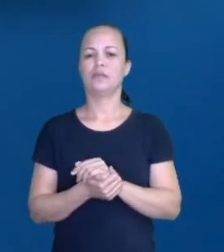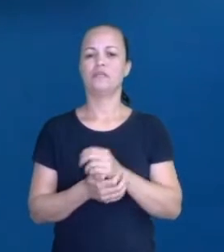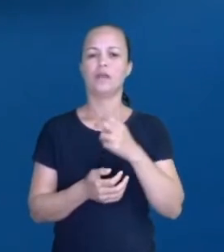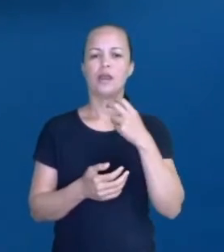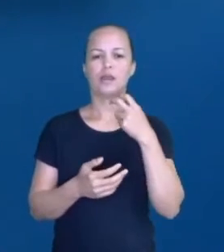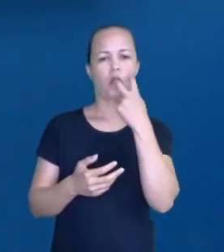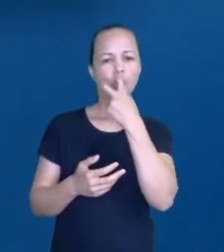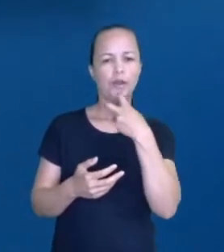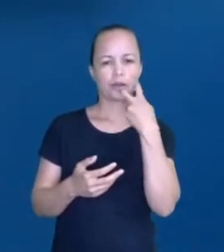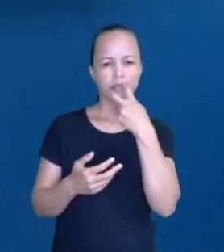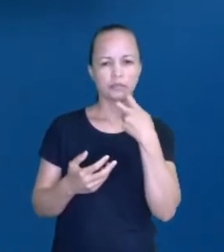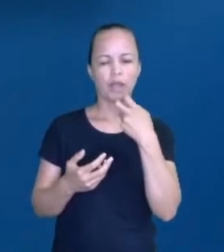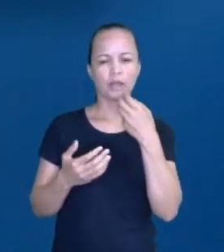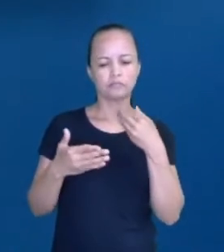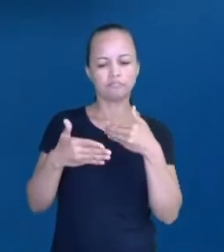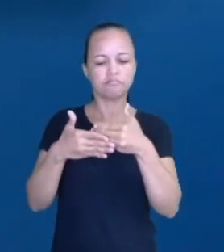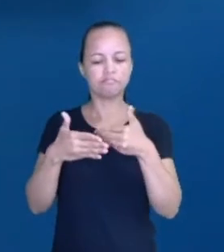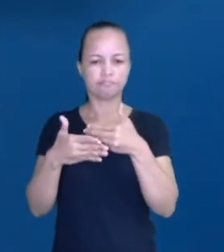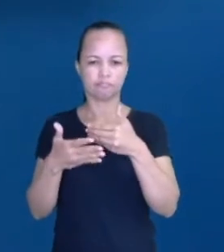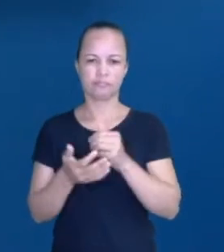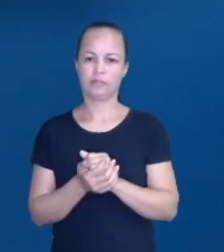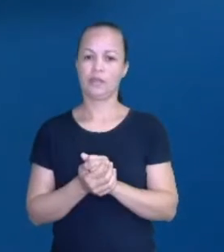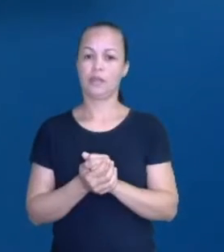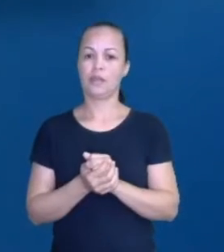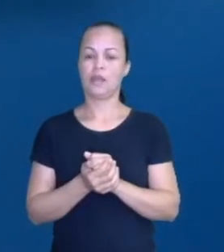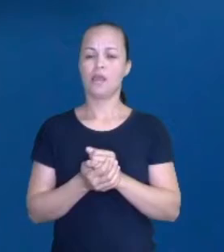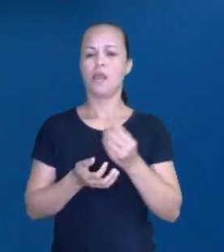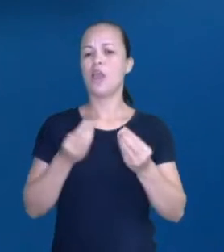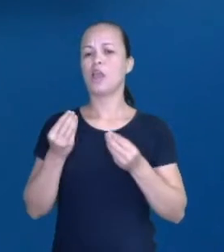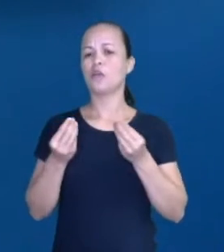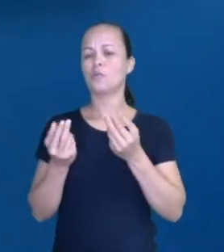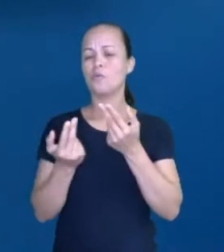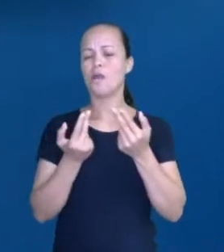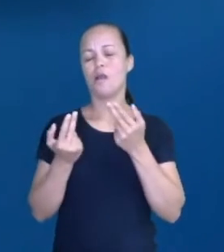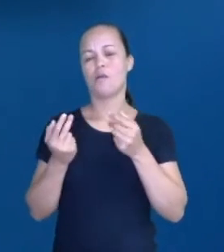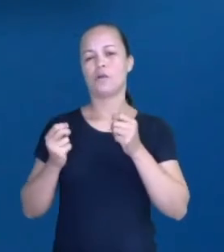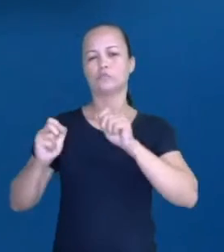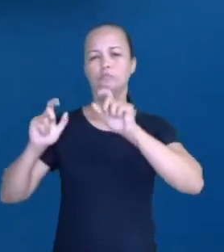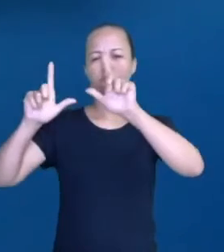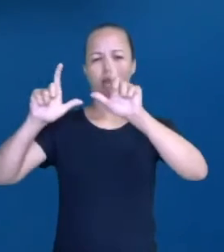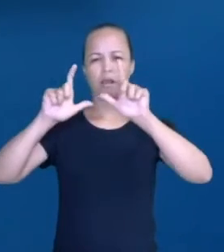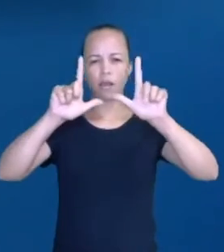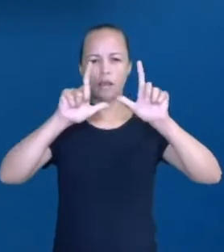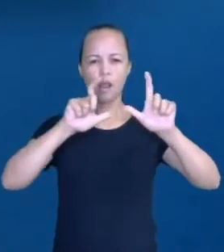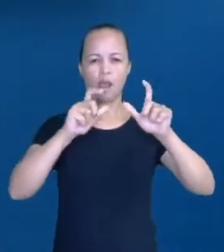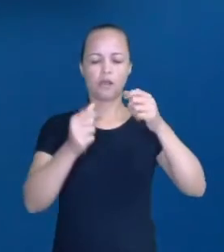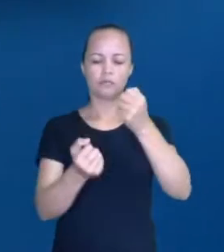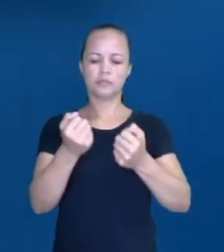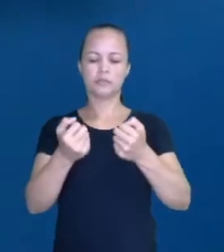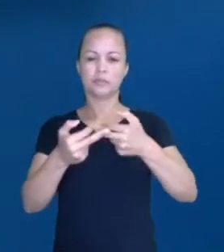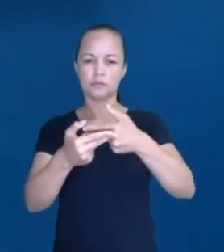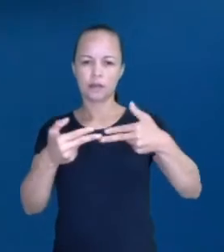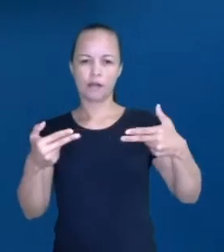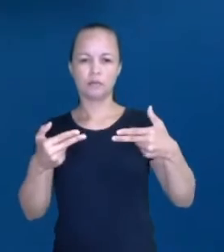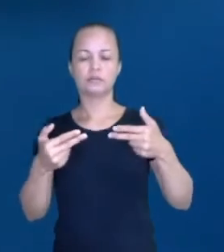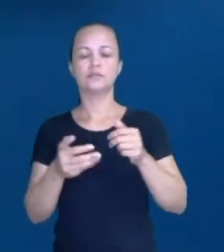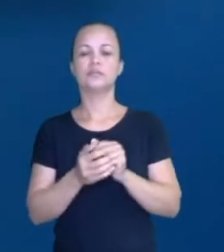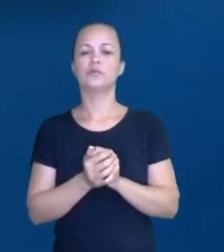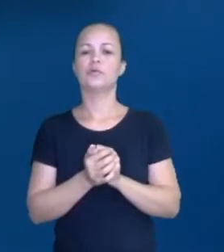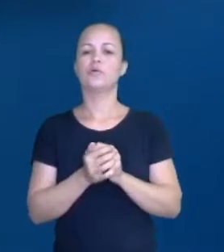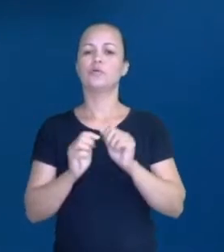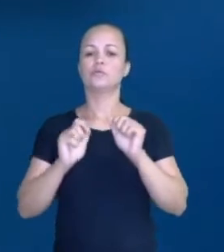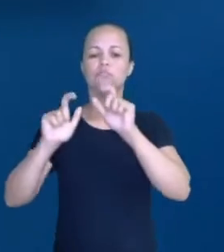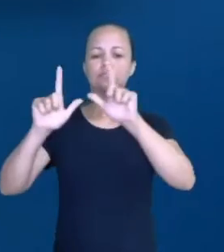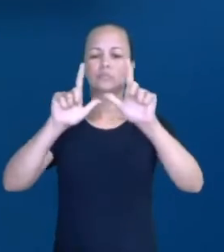É como aqui, as placas de trânsito, que nos ajudam, Assim como as placas de trânsito, os